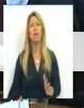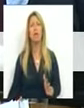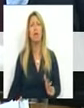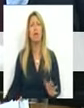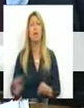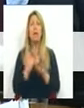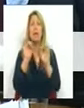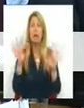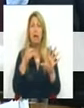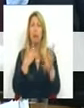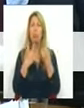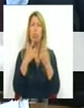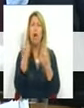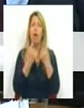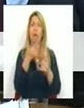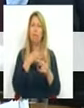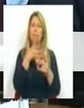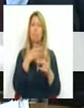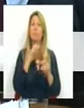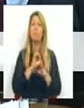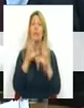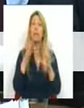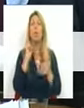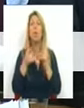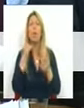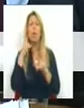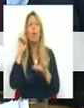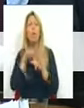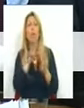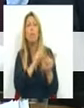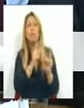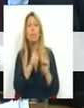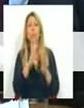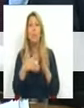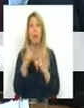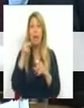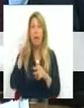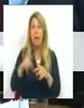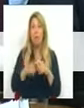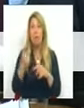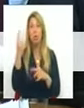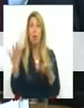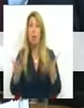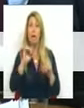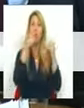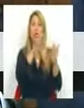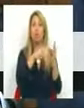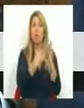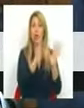questões. Quais as diferenças de fundo deste plano de EN+1 relativamente aos outros planos apresentados?